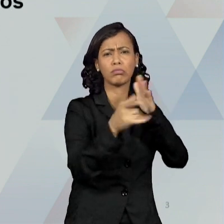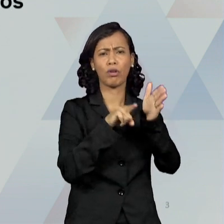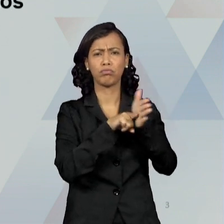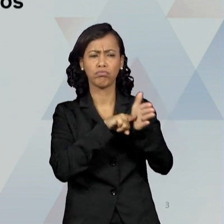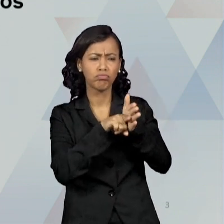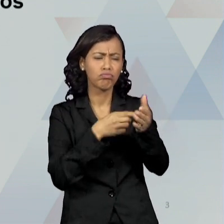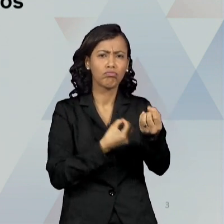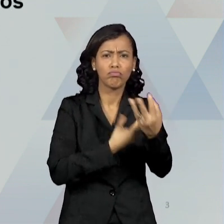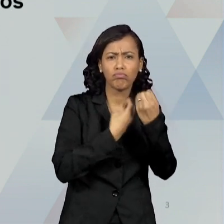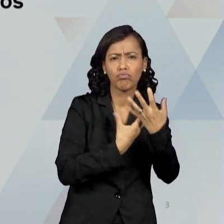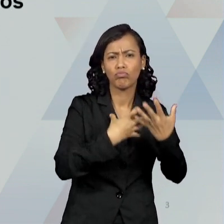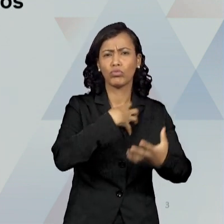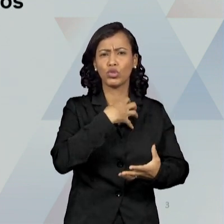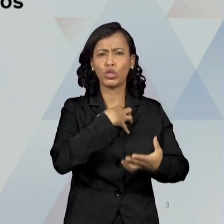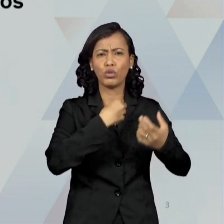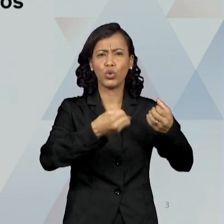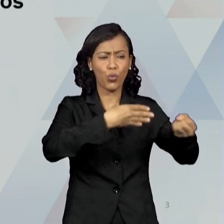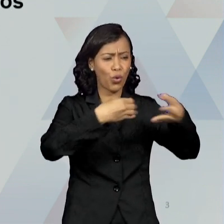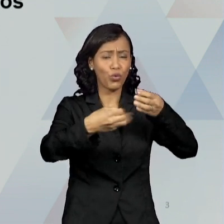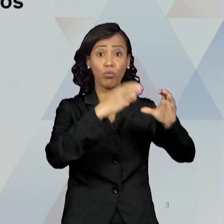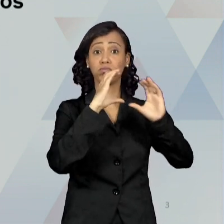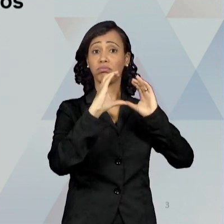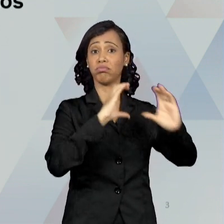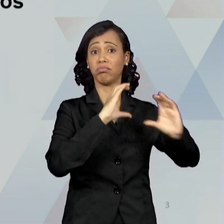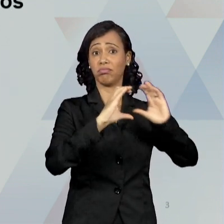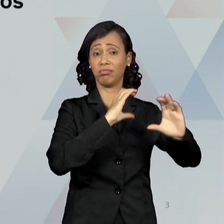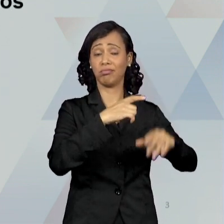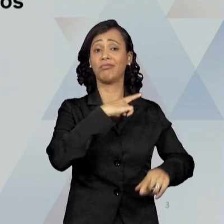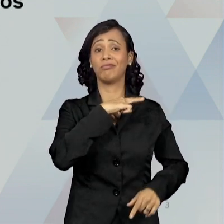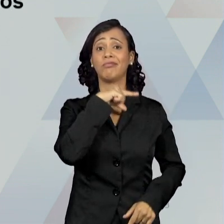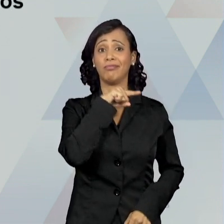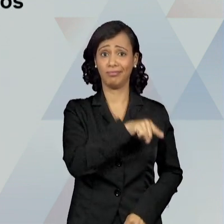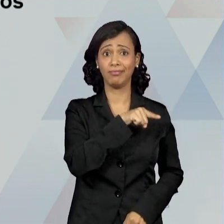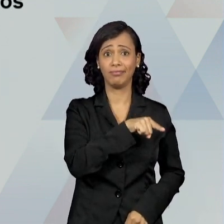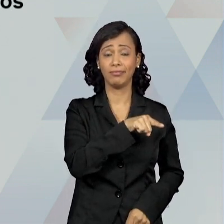informações, novas formas de comunicações e, portanto,